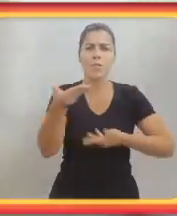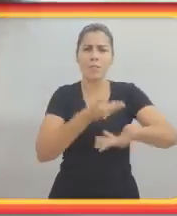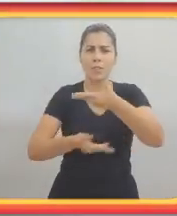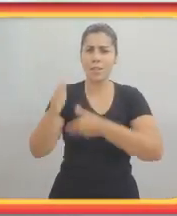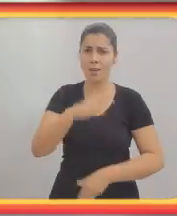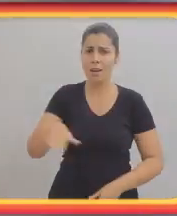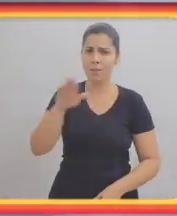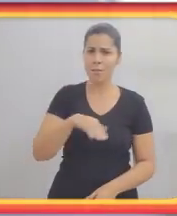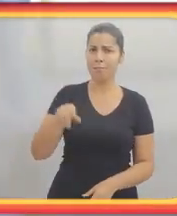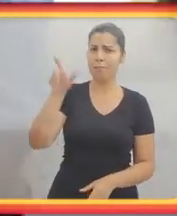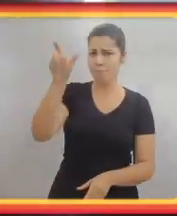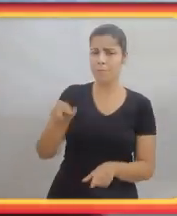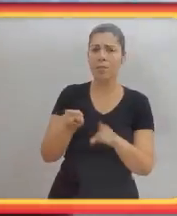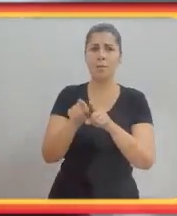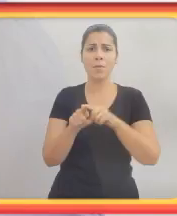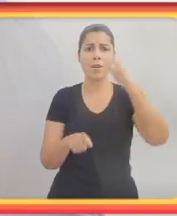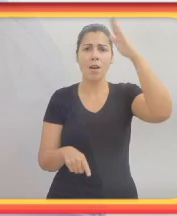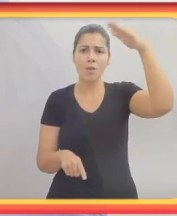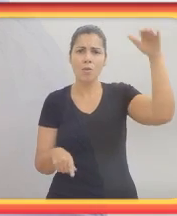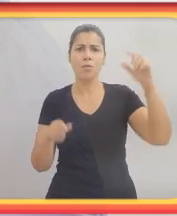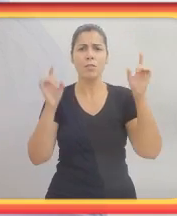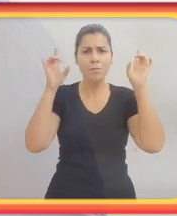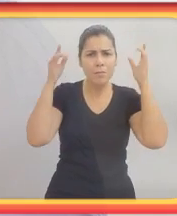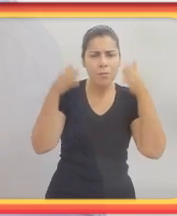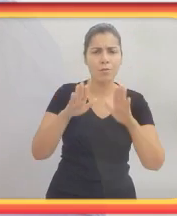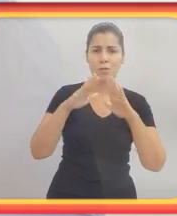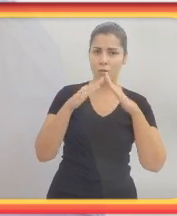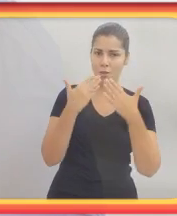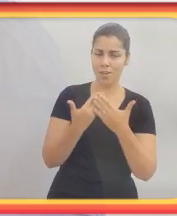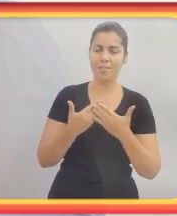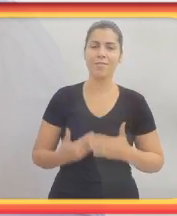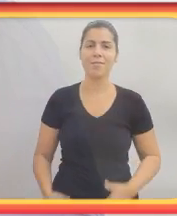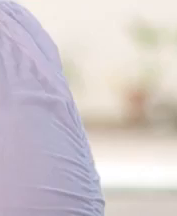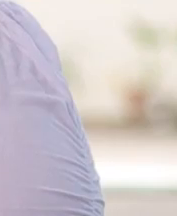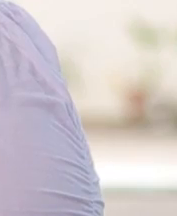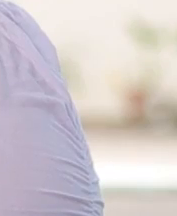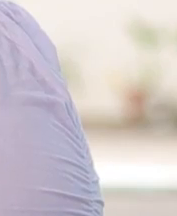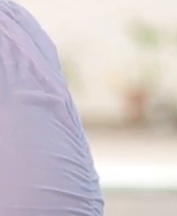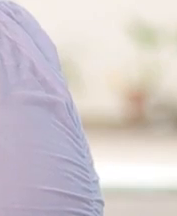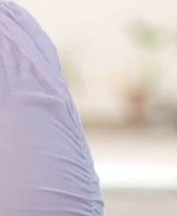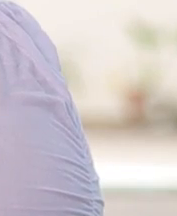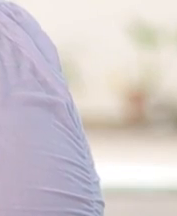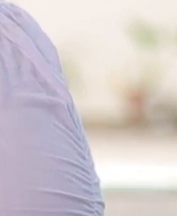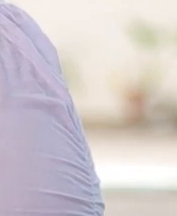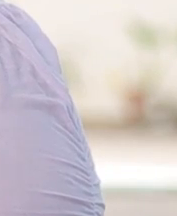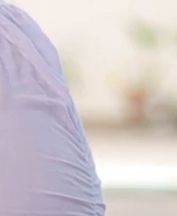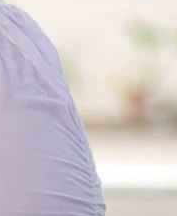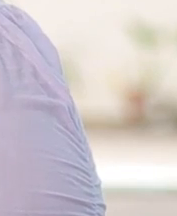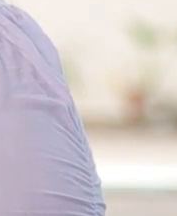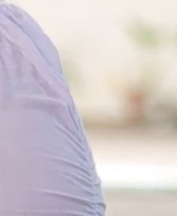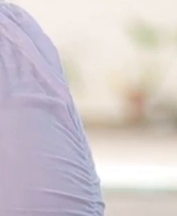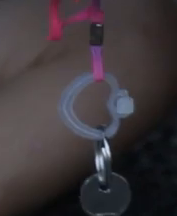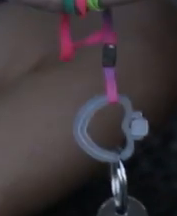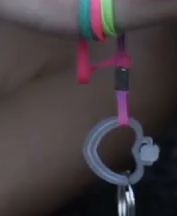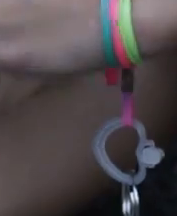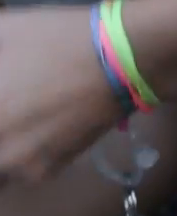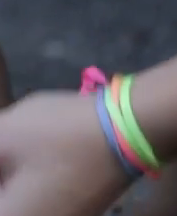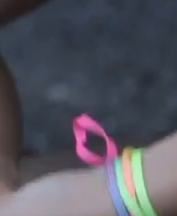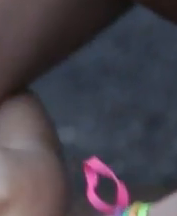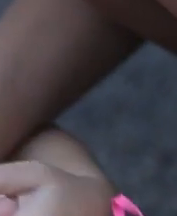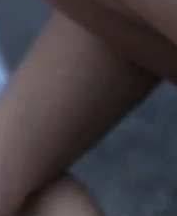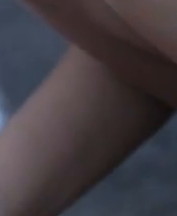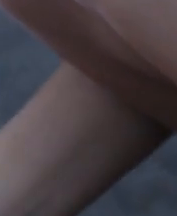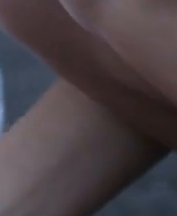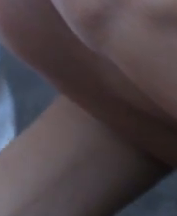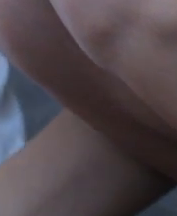que trabalha toda a socialização e a interação das crianças entre si e com os adultos especialistas da escola. Uma